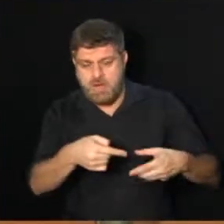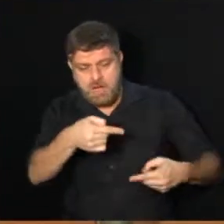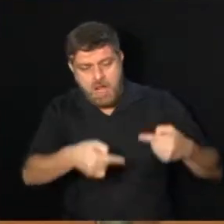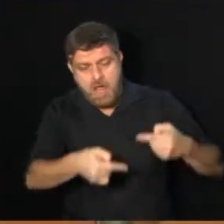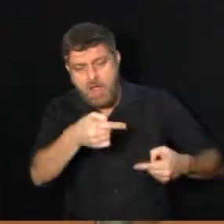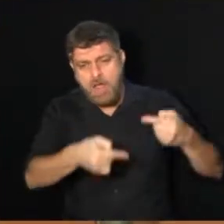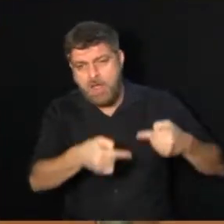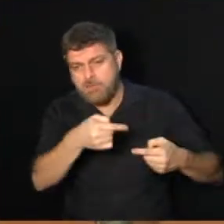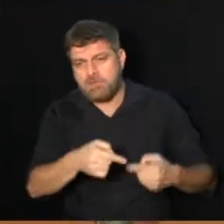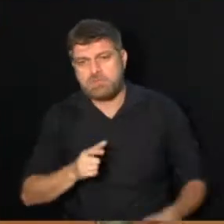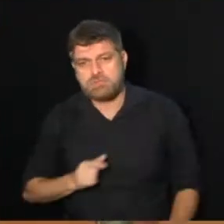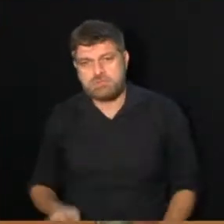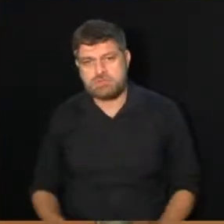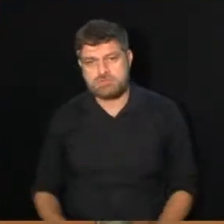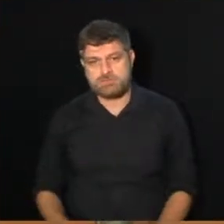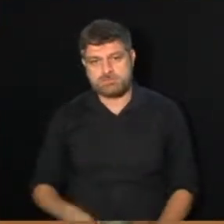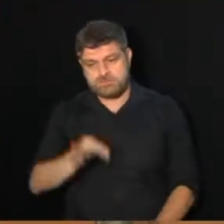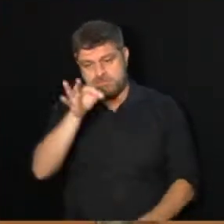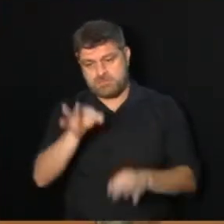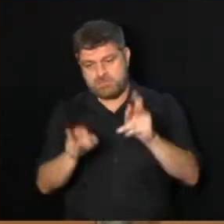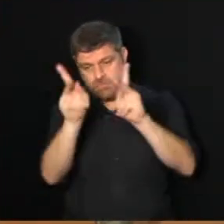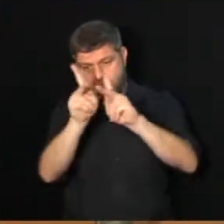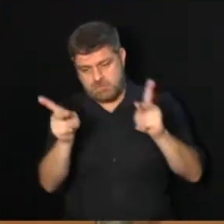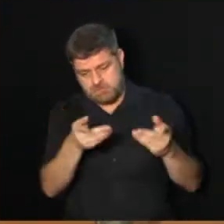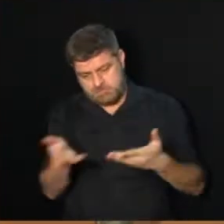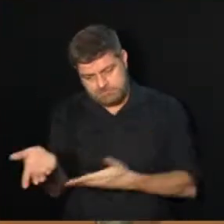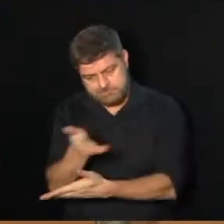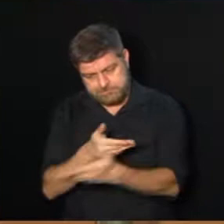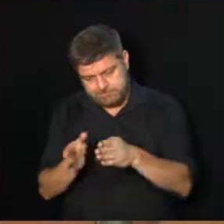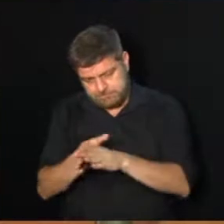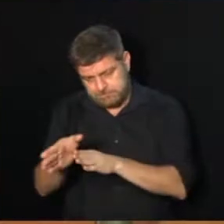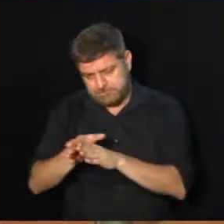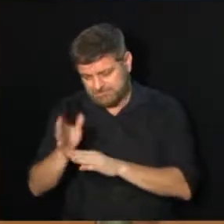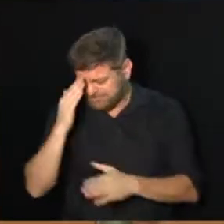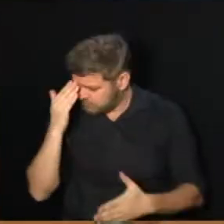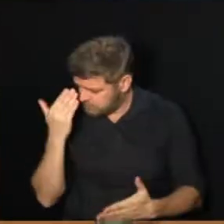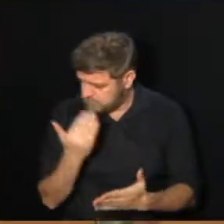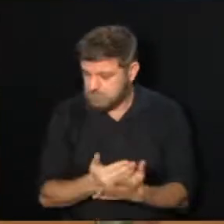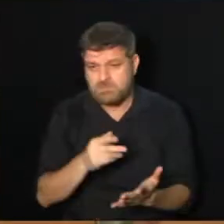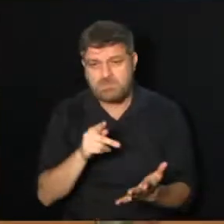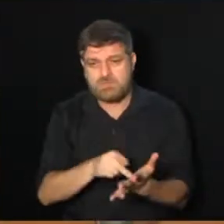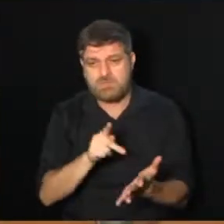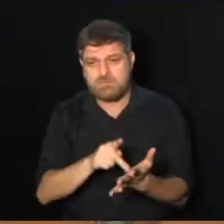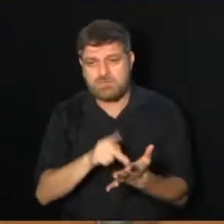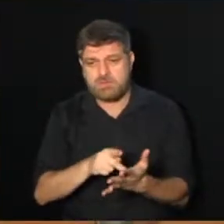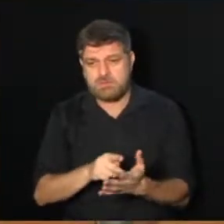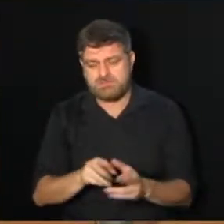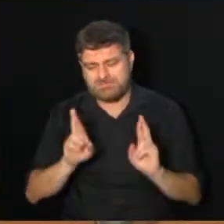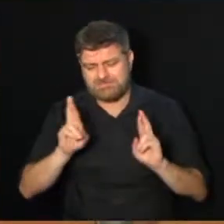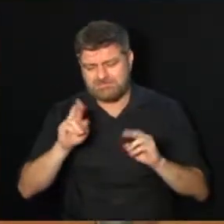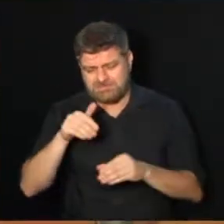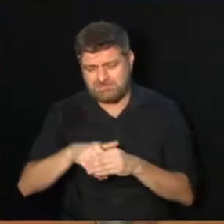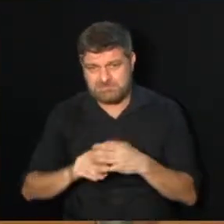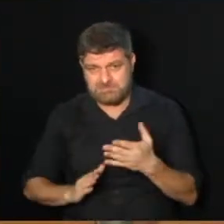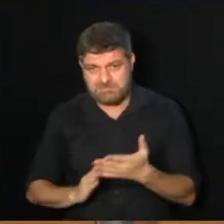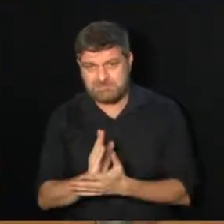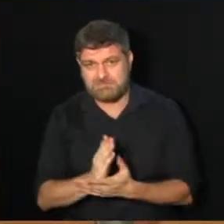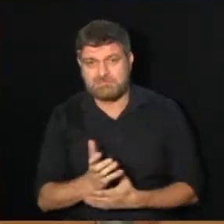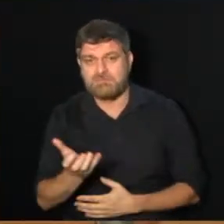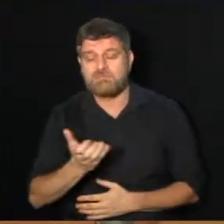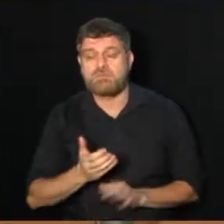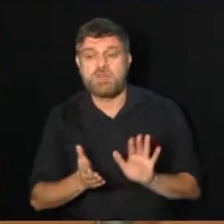políticas de justiça restaurativa, e acredito, de fato, que ele deva ser aprovado. Gostaria de propor aqui uma